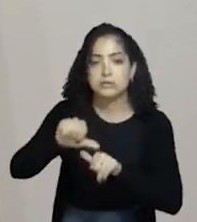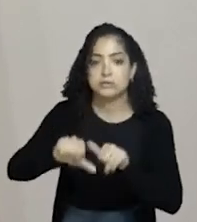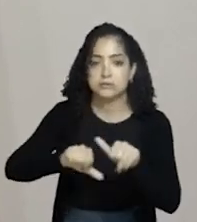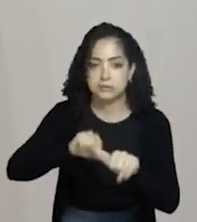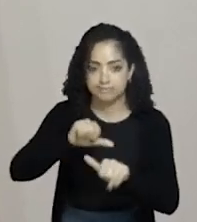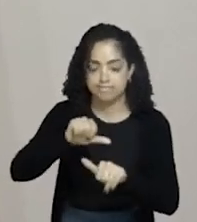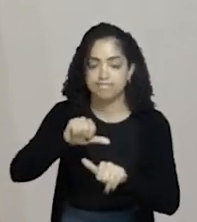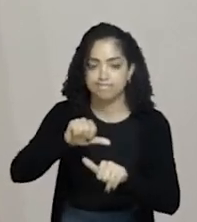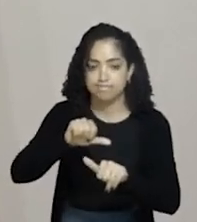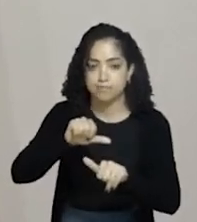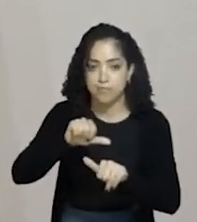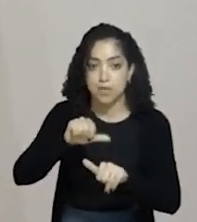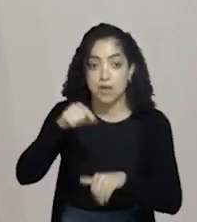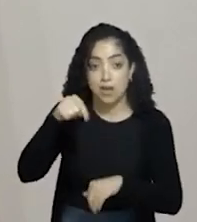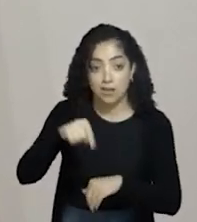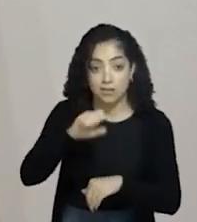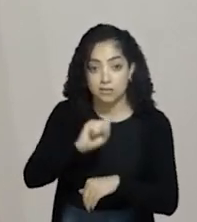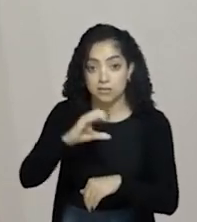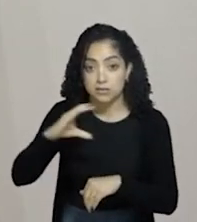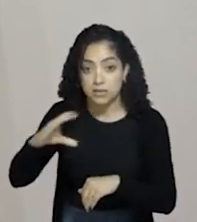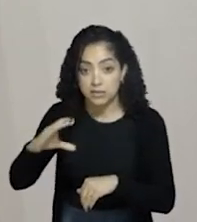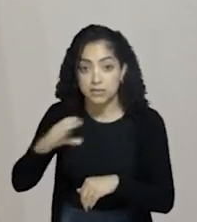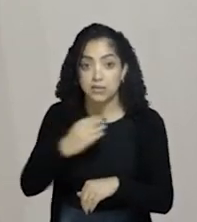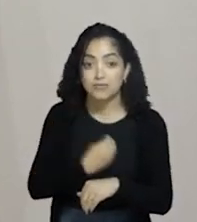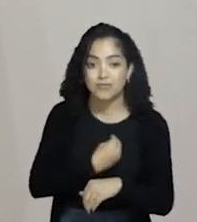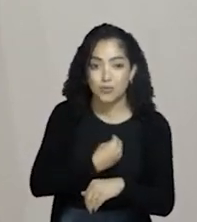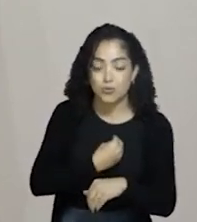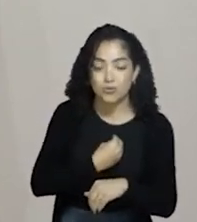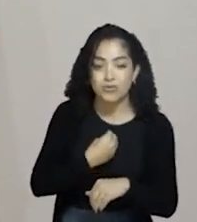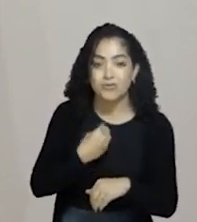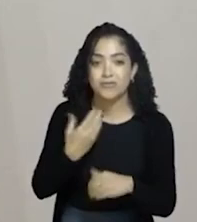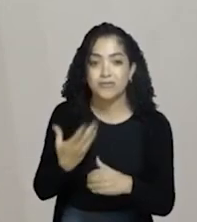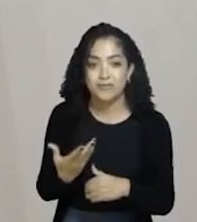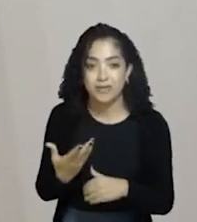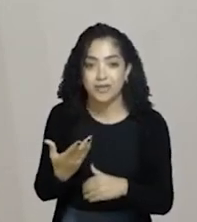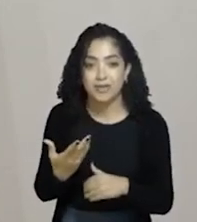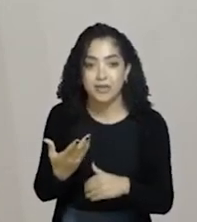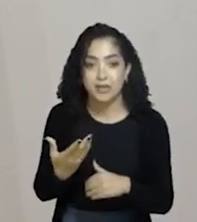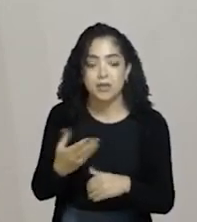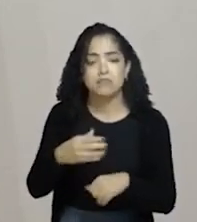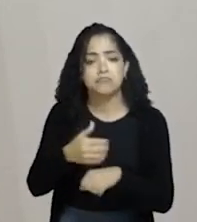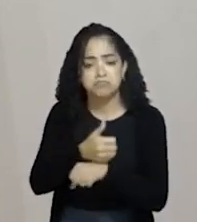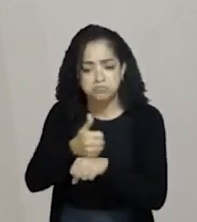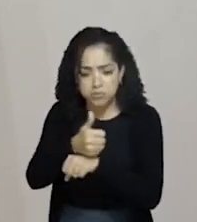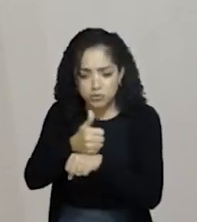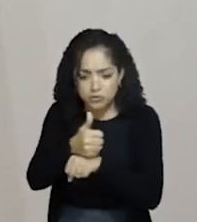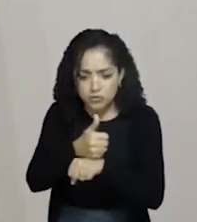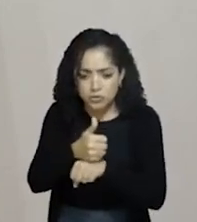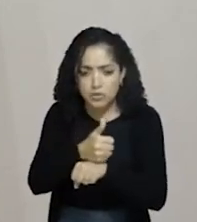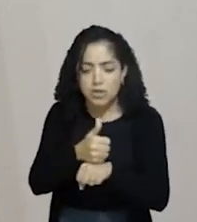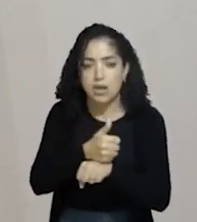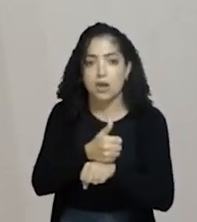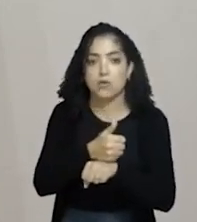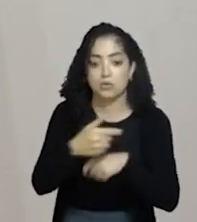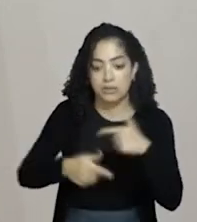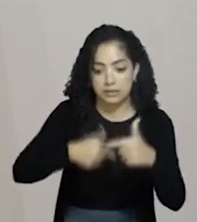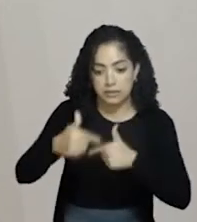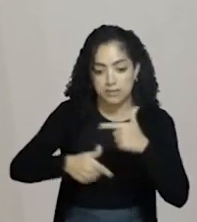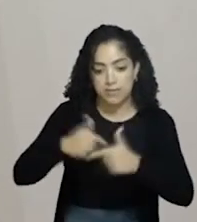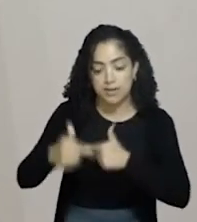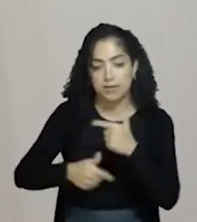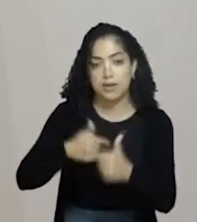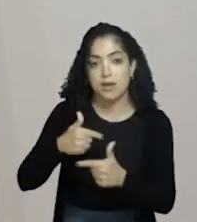Santa Catarina passou a conviver de uma maneira muito mais profissional e hoje em dia nós temos um